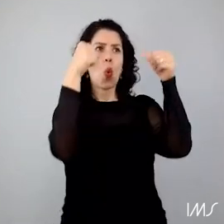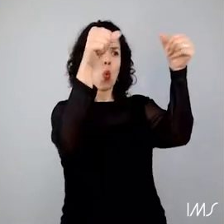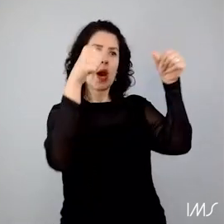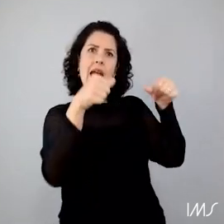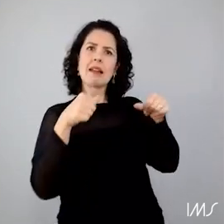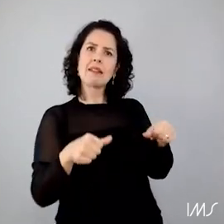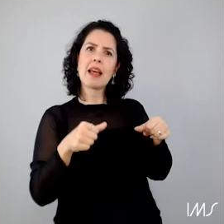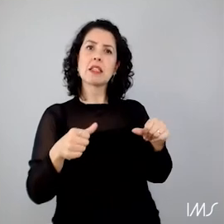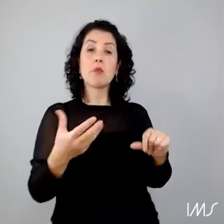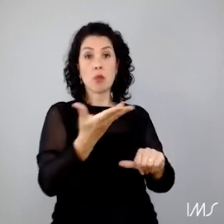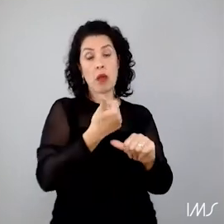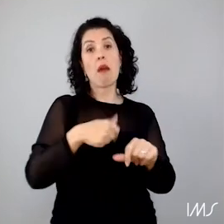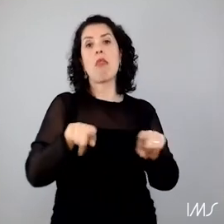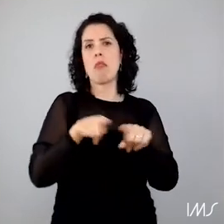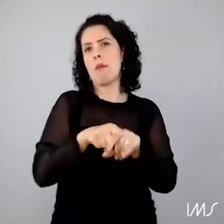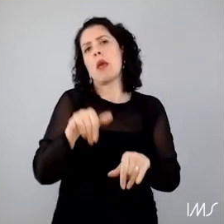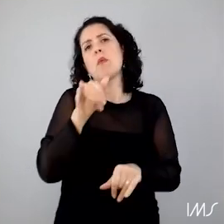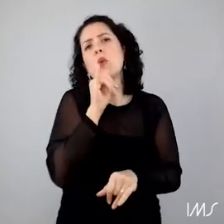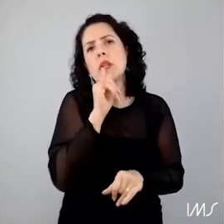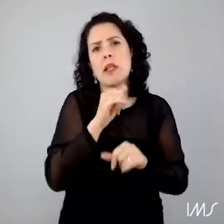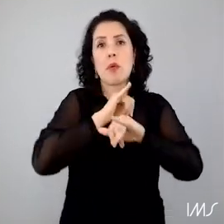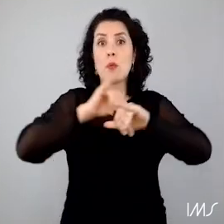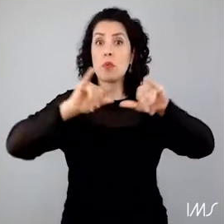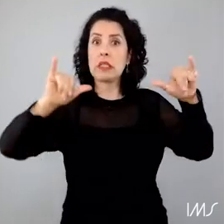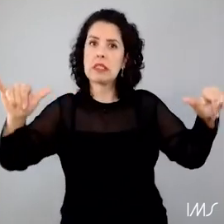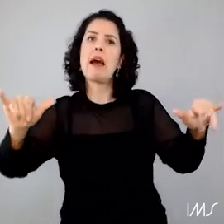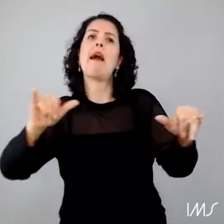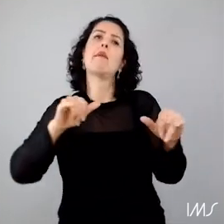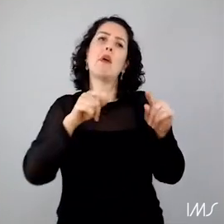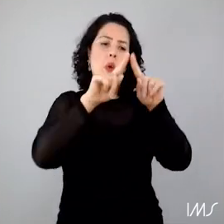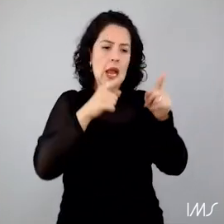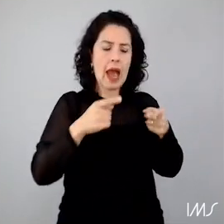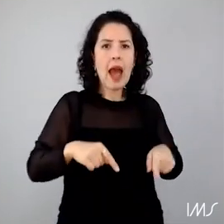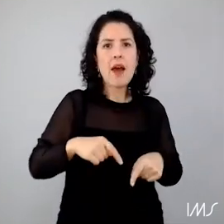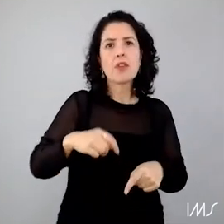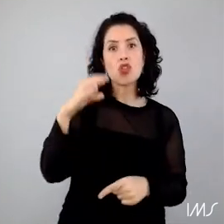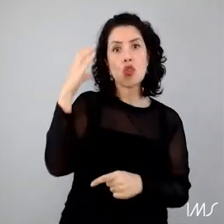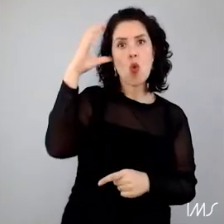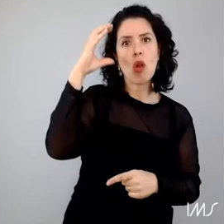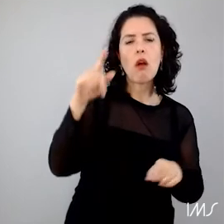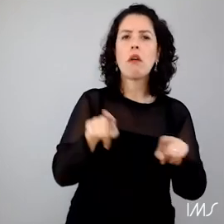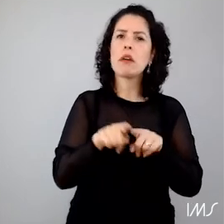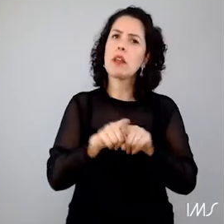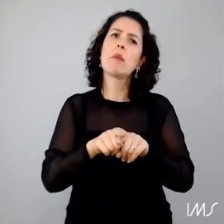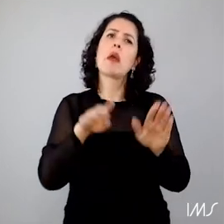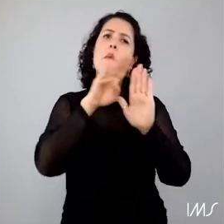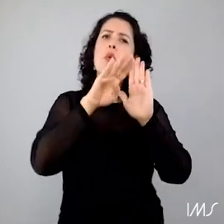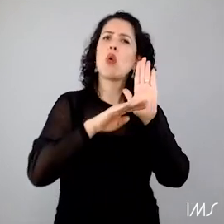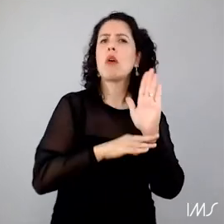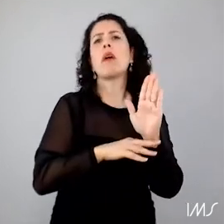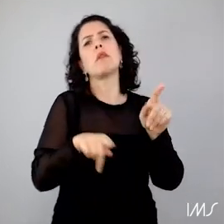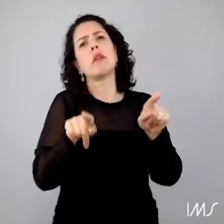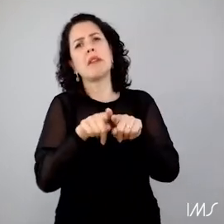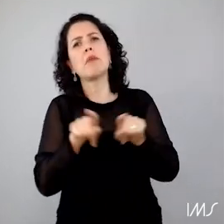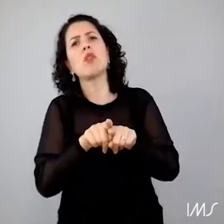fotografadas, ou nos programas fotoperformativos do Hélio Tsica, desenvolvidos no período novaiorquino, né? E